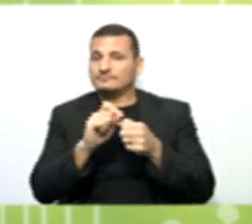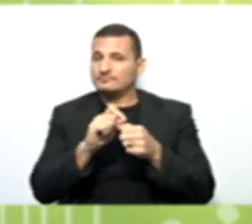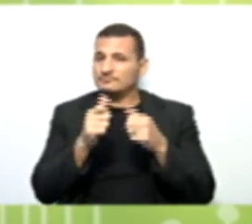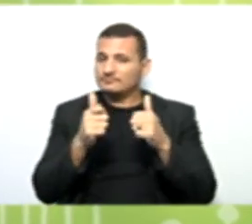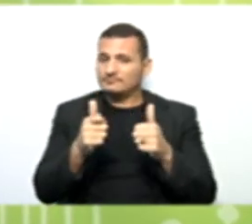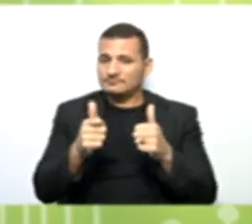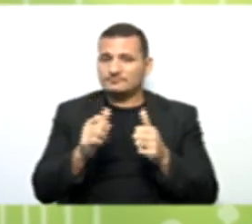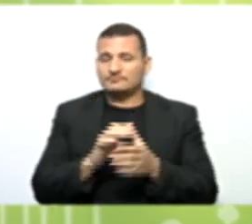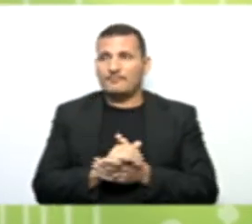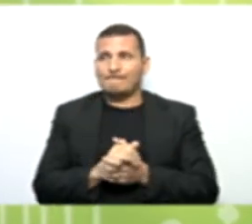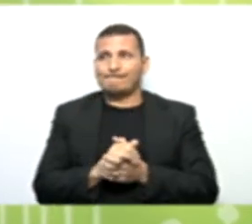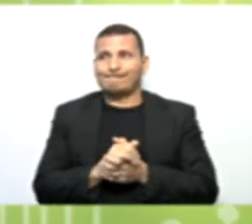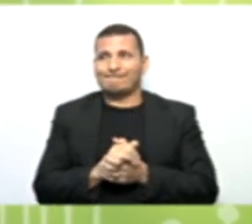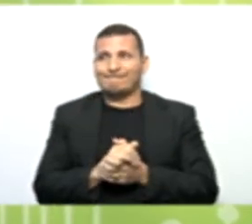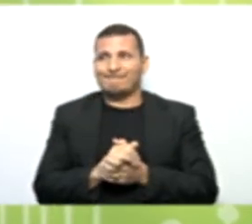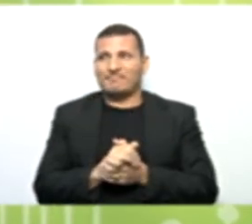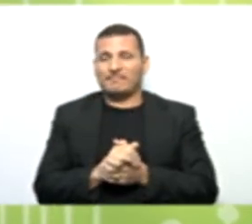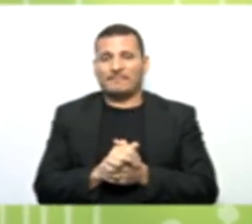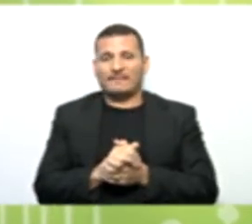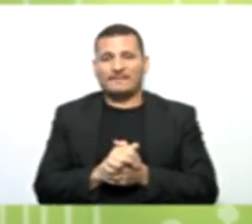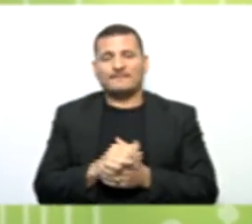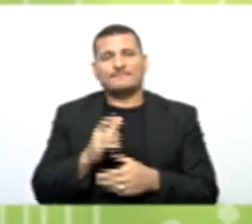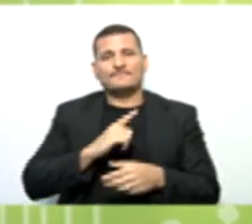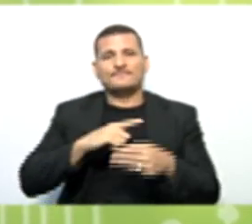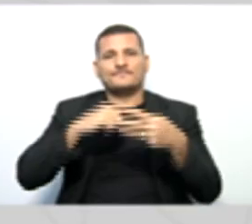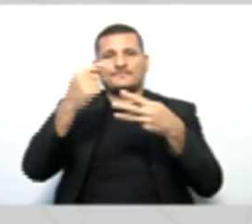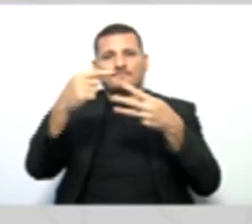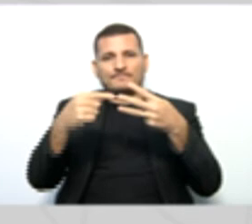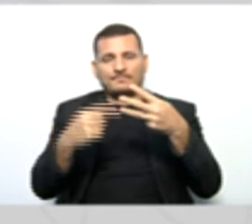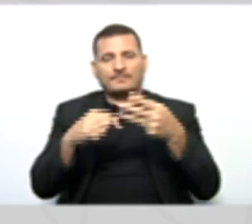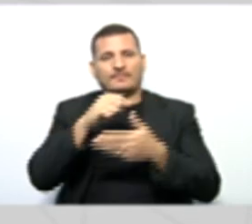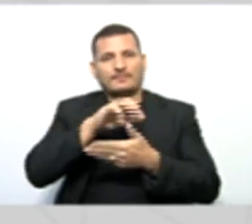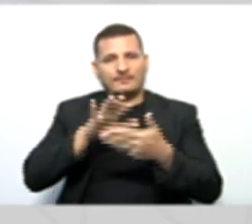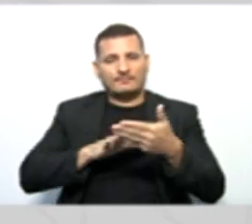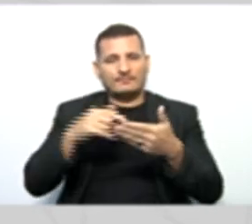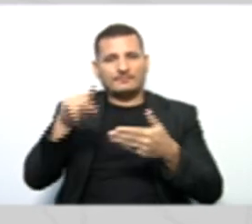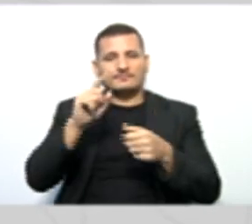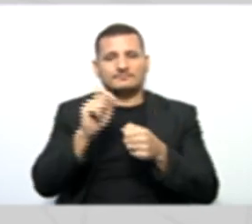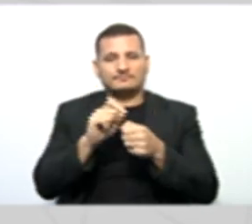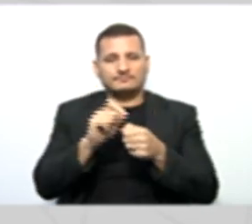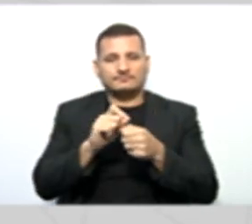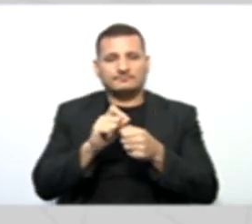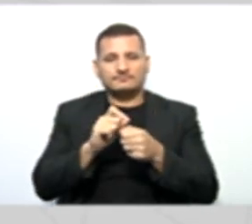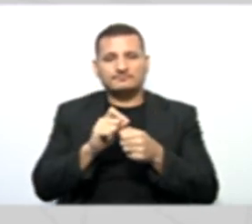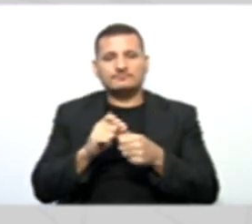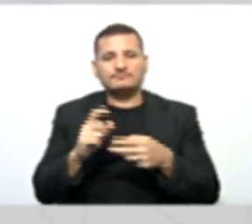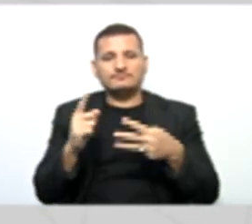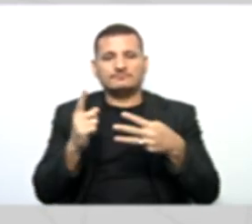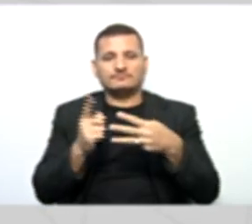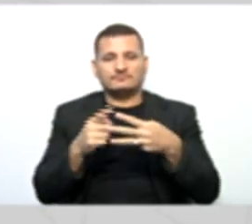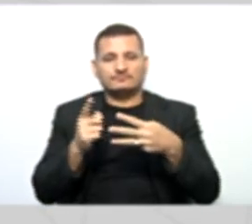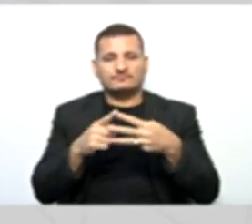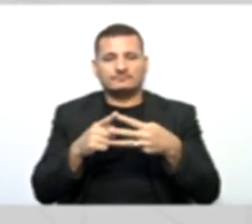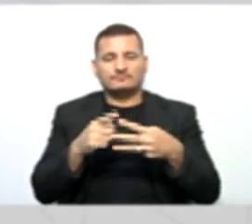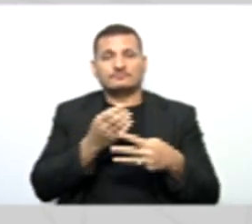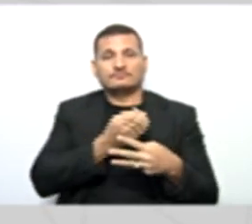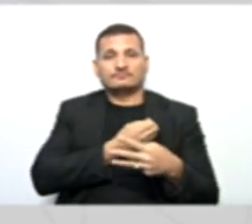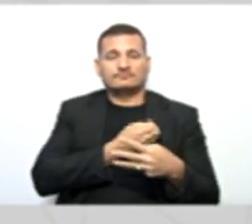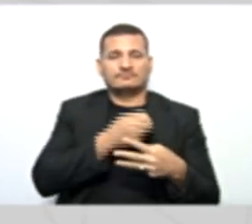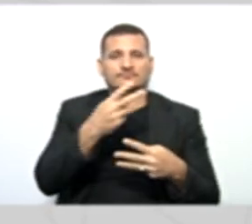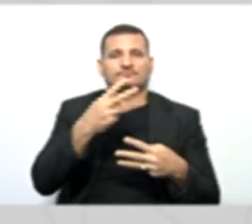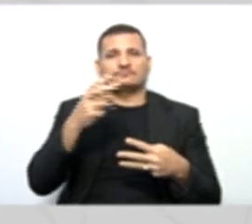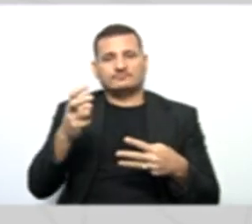beleza? Nós temos aqui, ó, 3 atividades de percurso para vocês. A primeira atividade vale 35